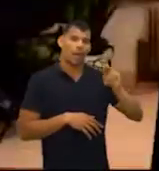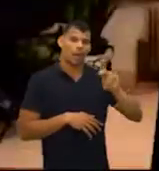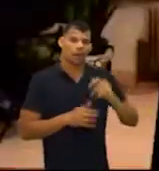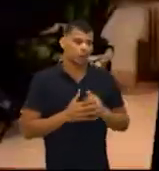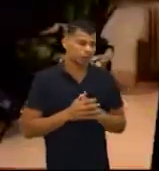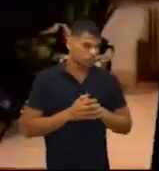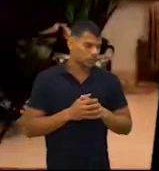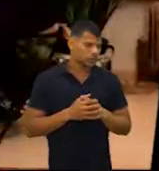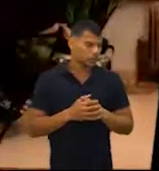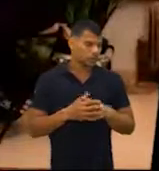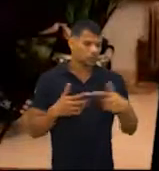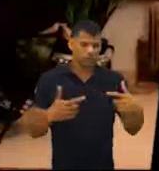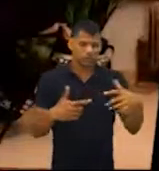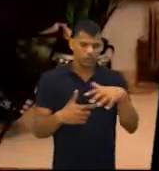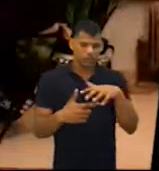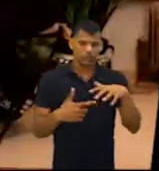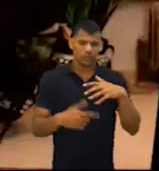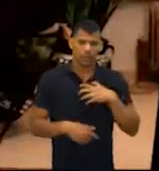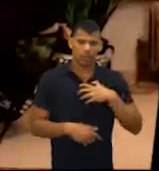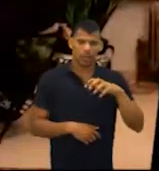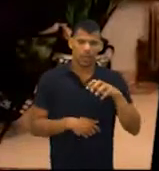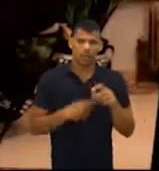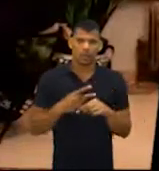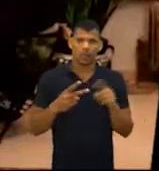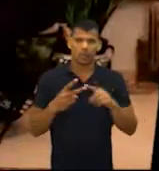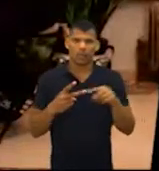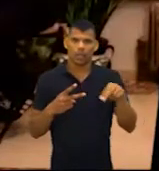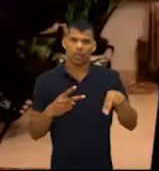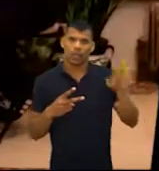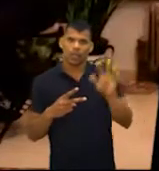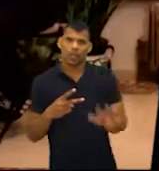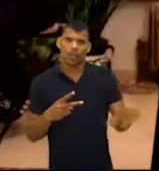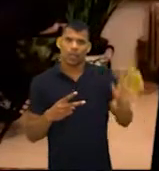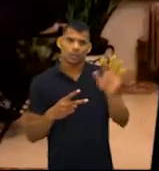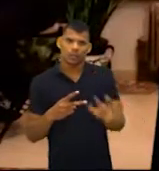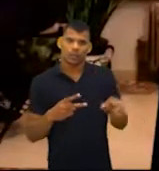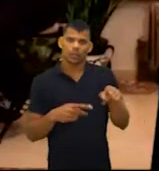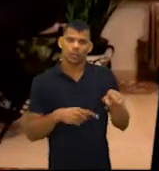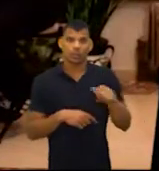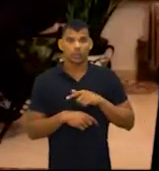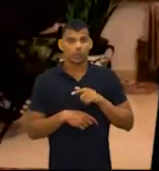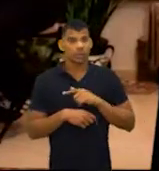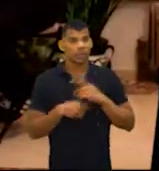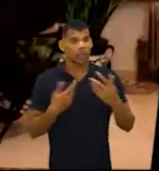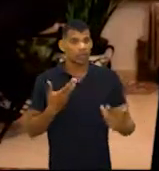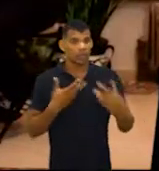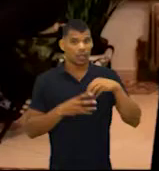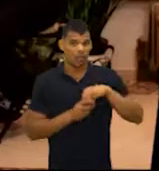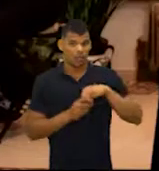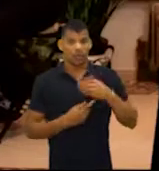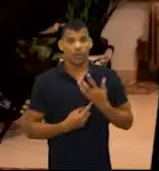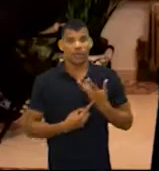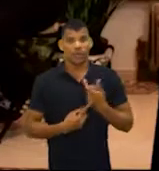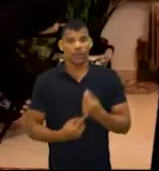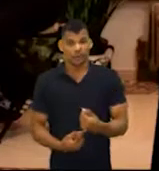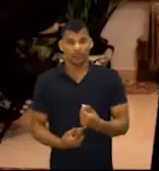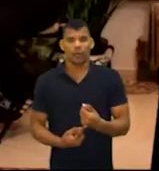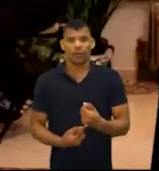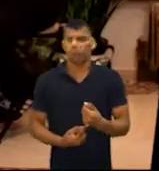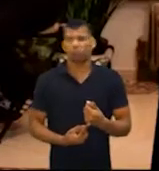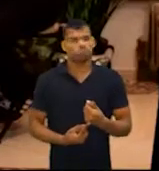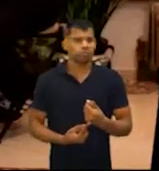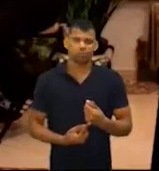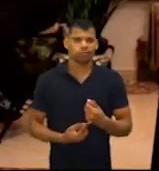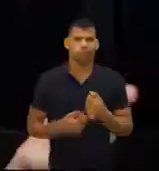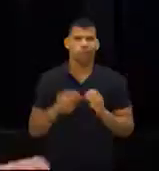que toma conta de um setor enorme, a música baiana, a música do Nordeste, a música... Tem muita coisa que não caberia